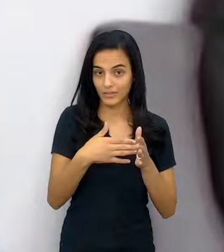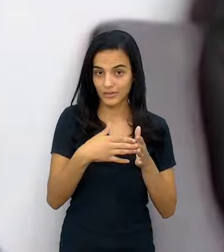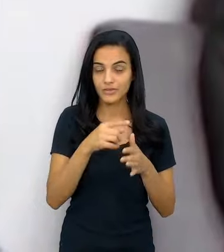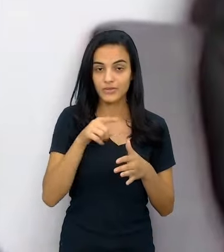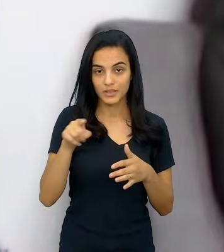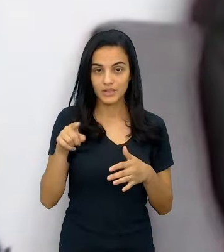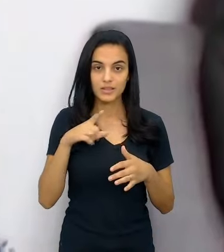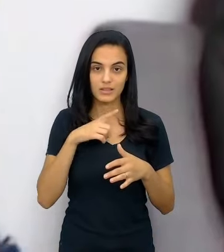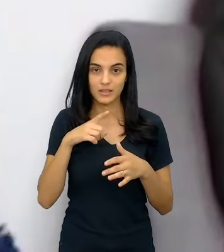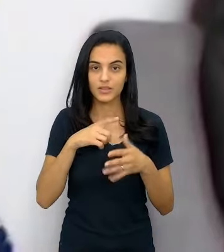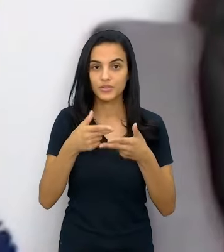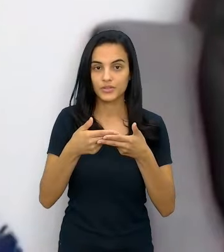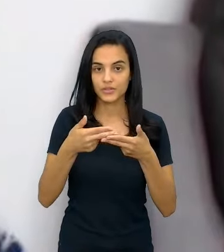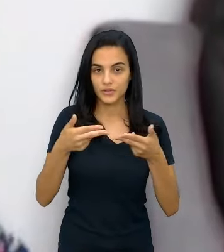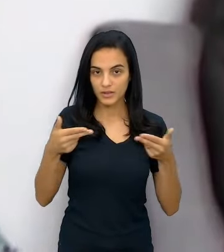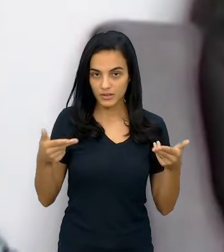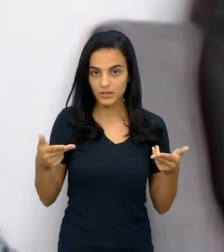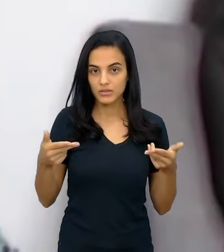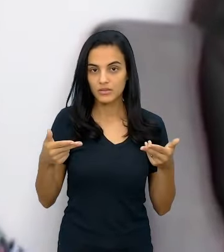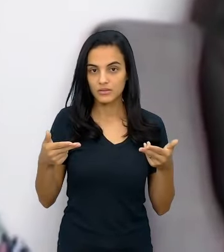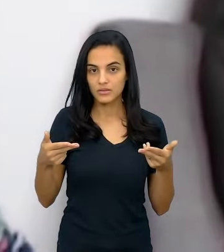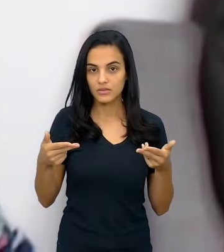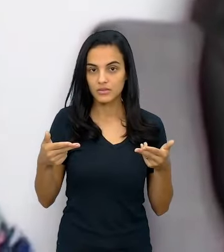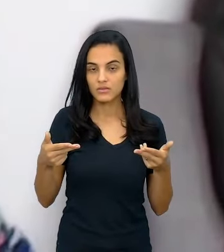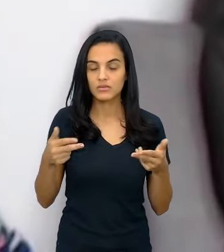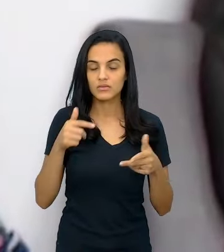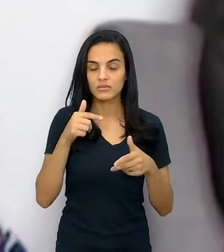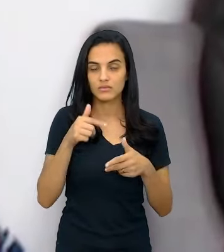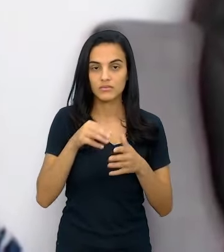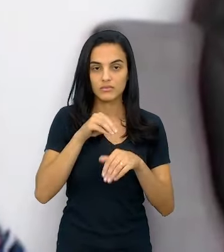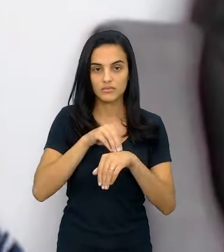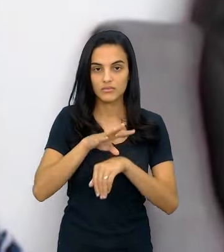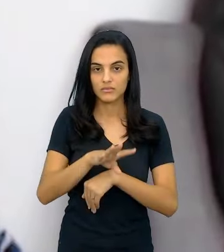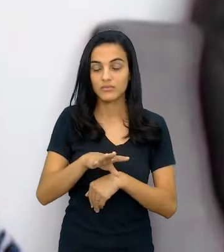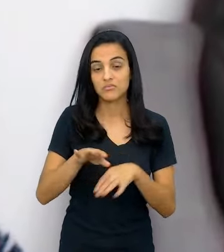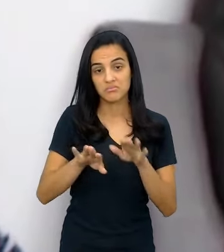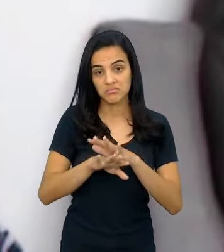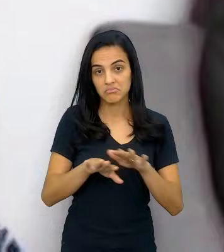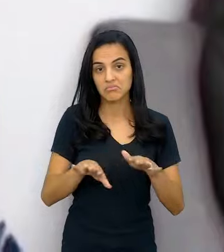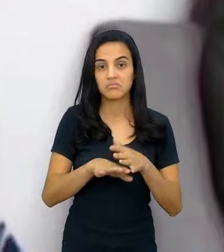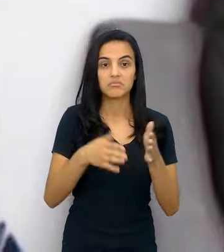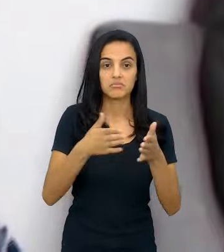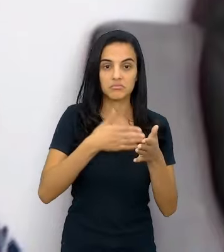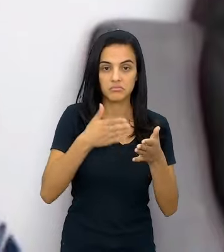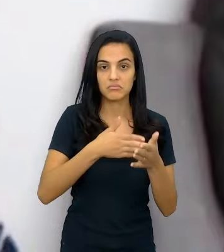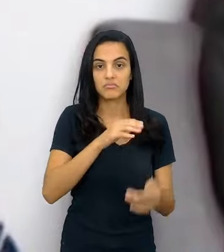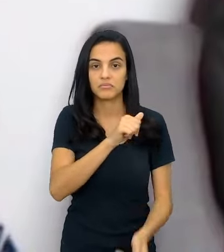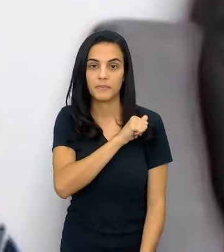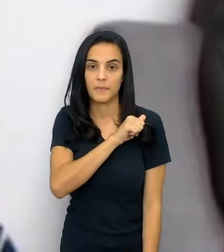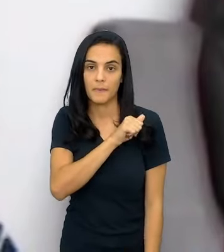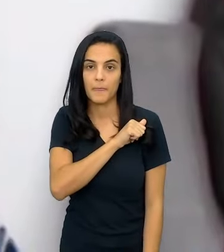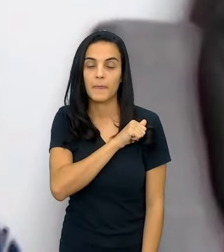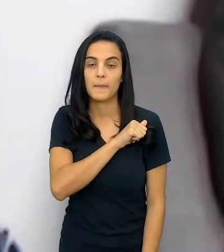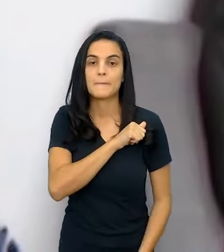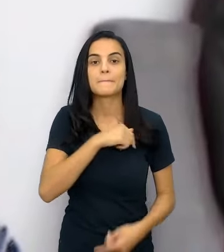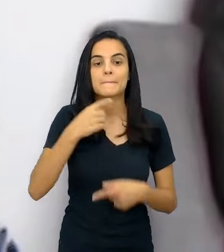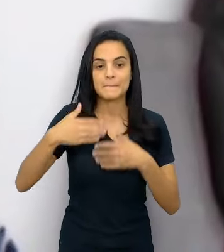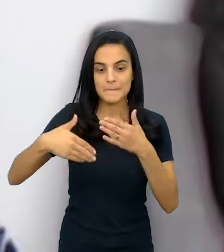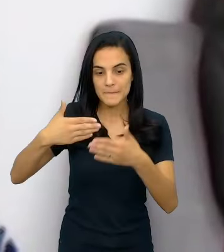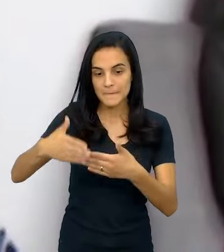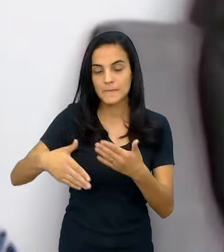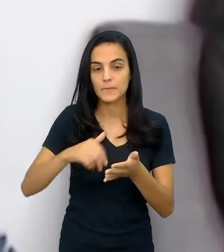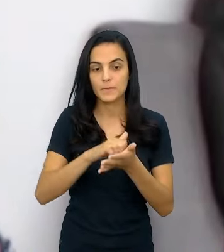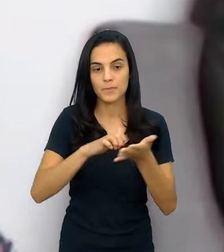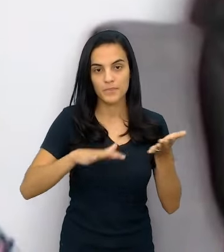todas as orientações. Caso vocês estejam trabalhando apenas com o caderno aqui do estudante, então, a sequência de atividade